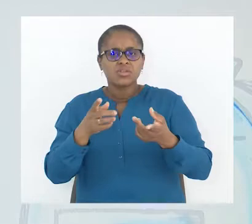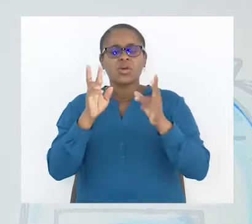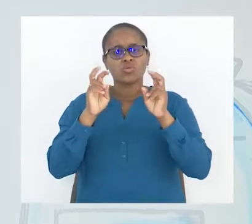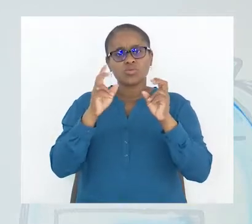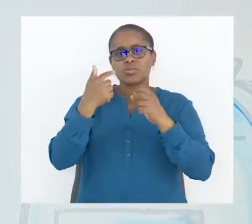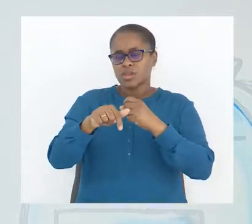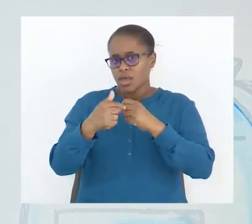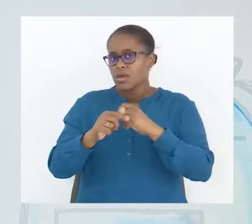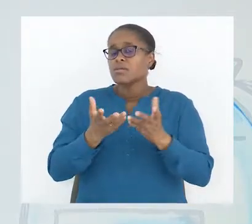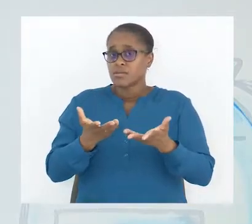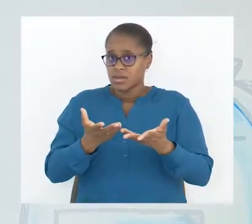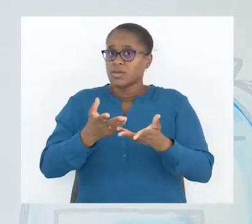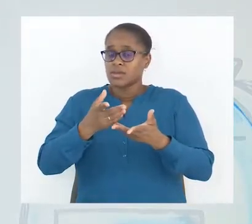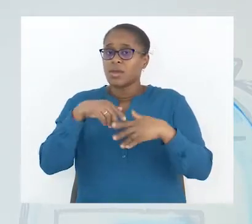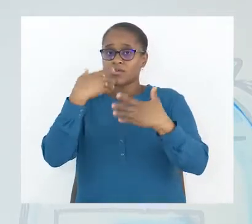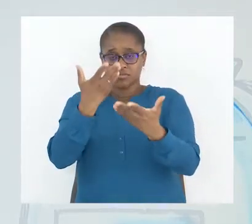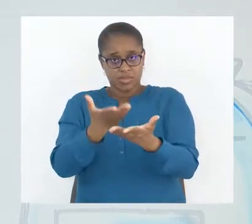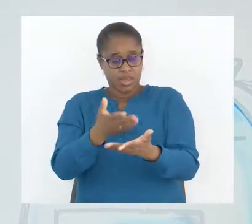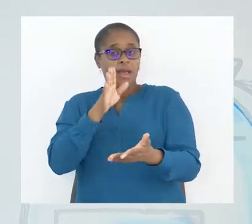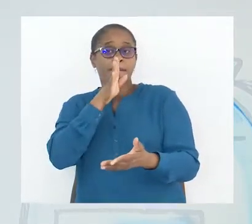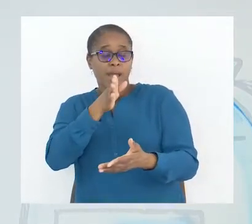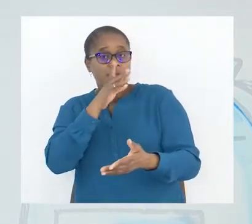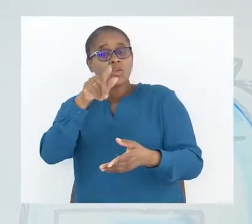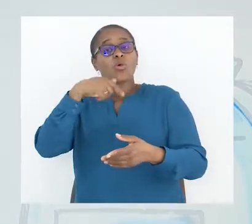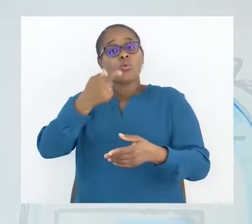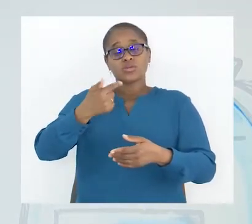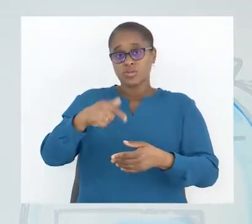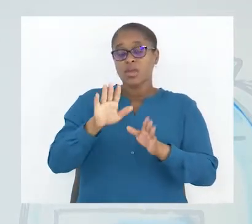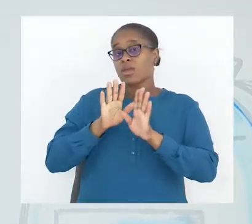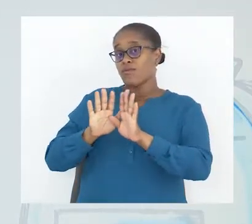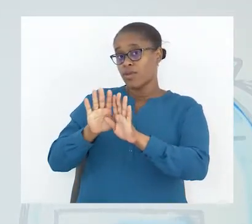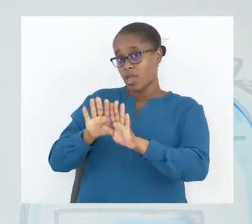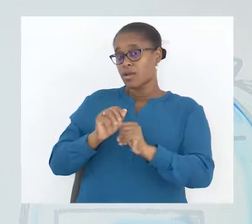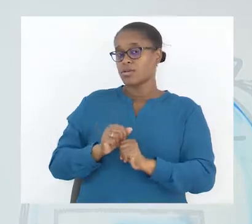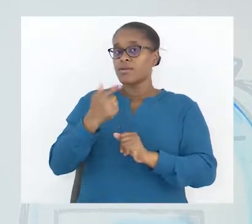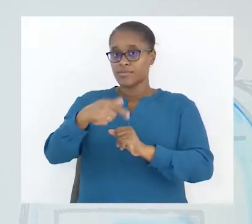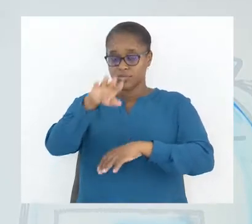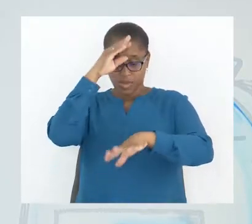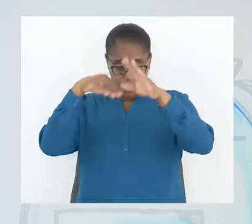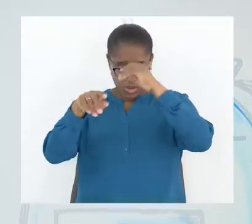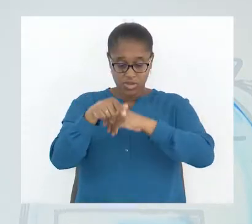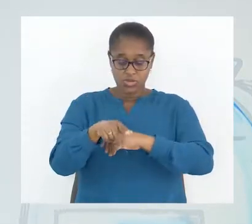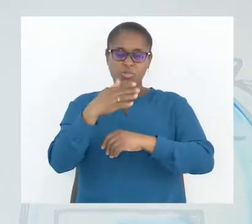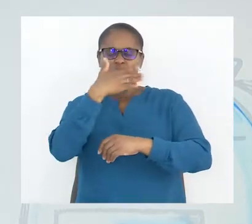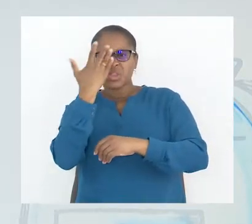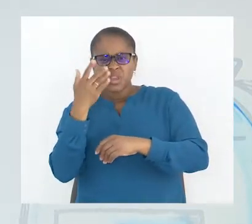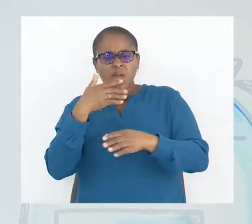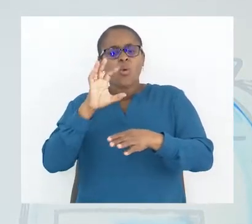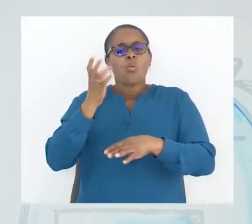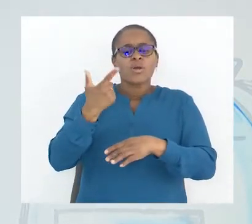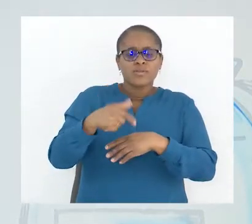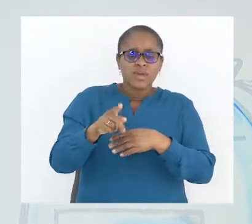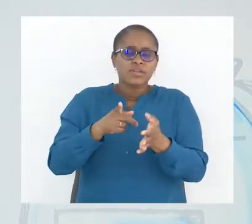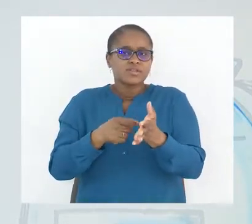determinados aspectos que temos que colocar em prática, há outros que devemos evitar. E temos que aprender isso para que no dia quando